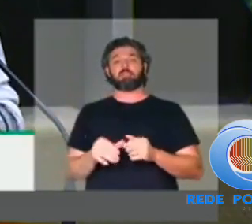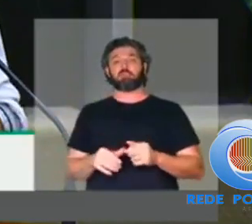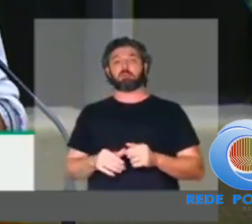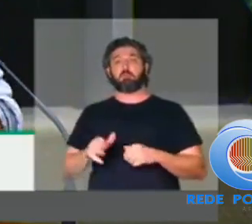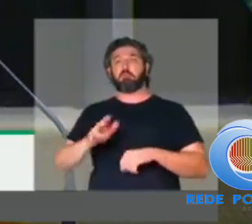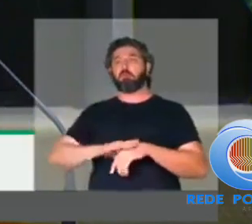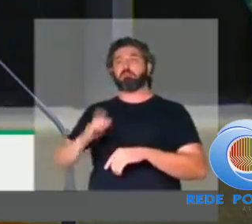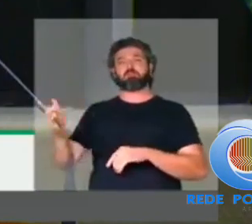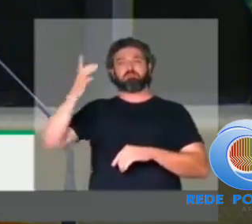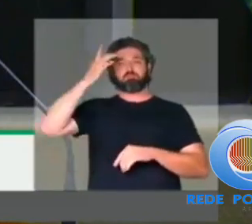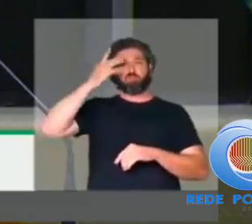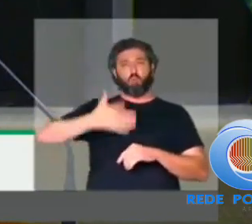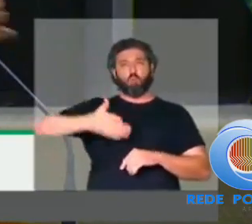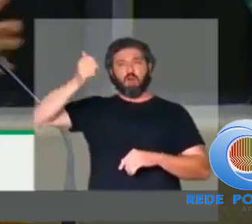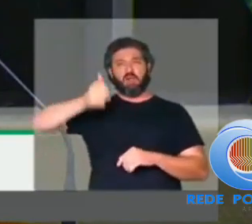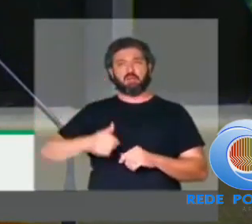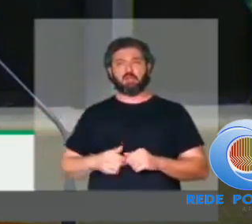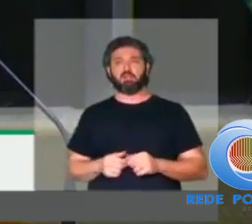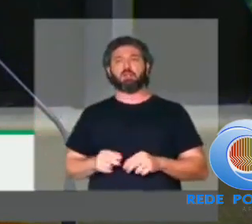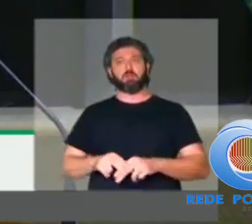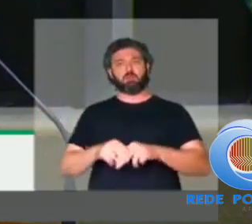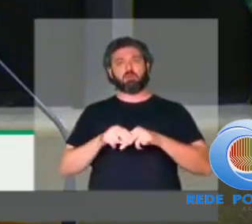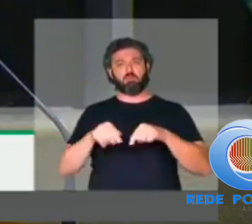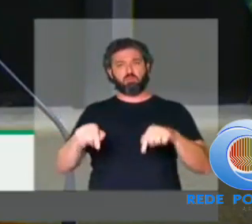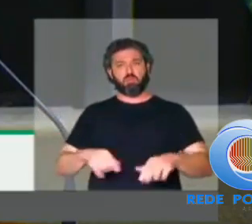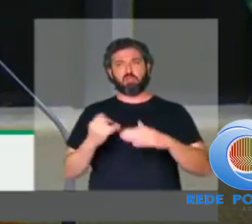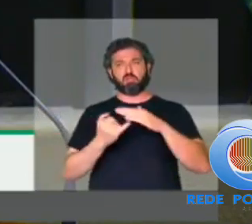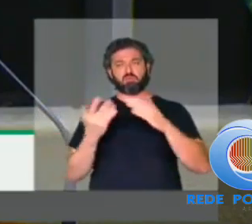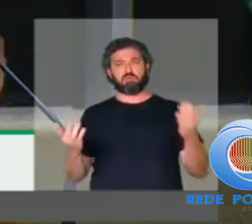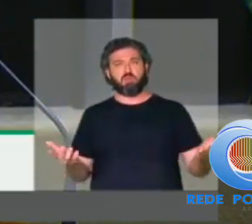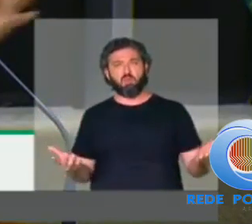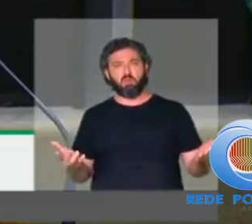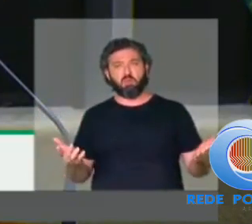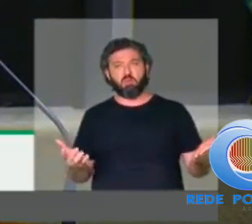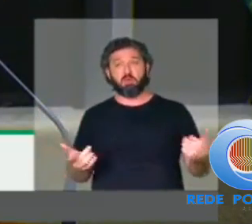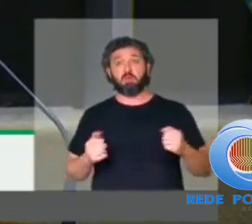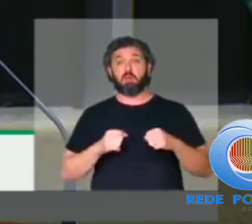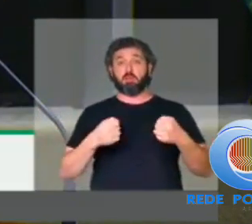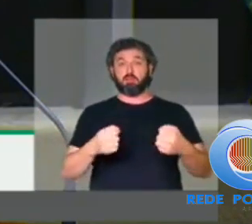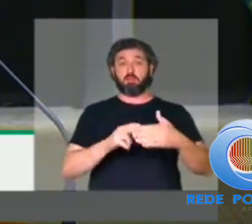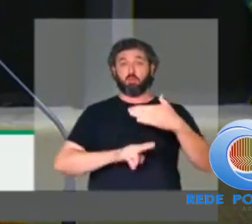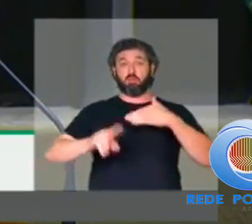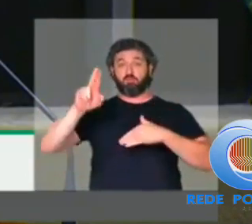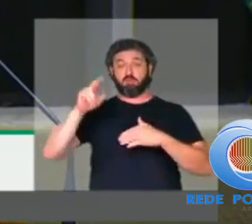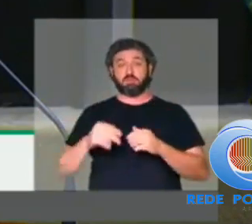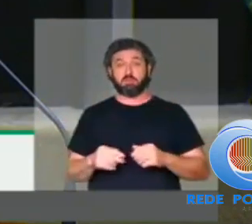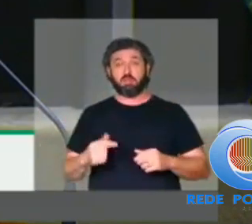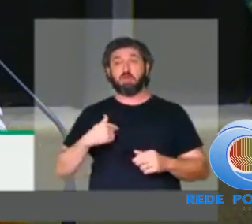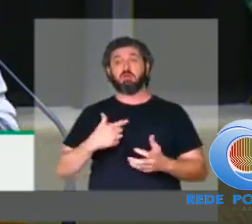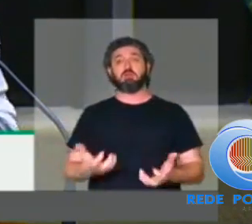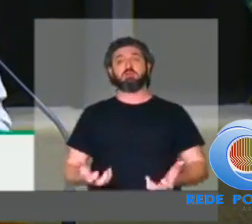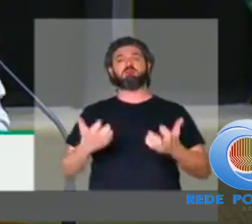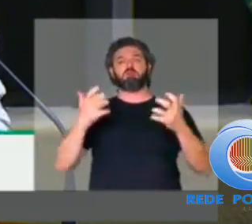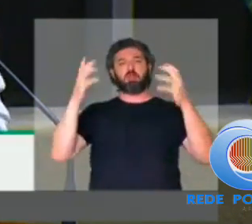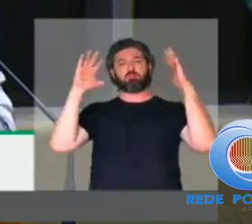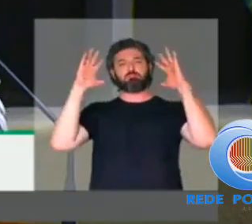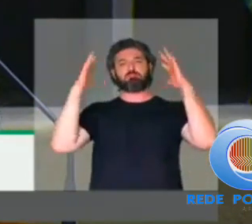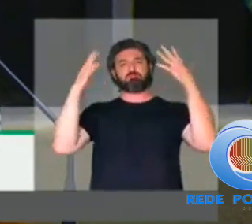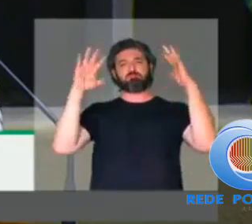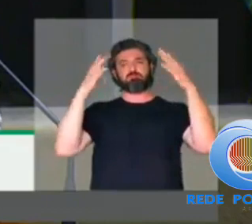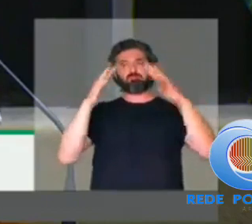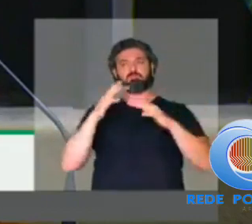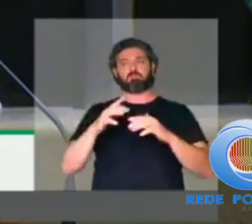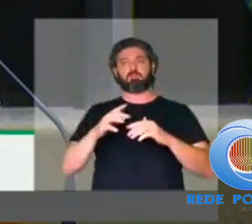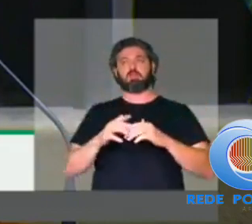da mais alta qualidade por parte dessa instituição. Em defesa da universidade, eu quero saudar